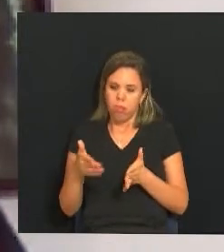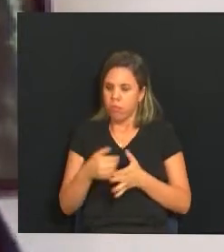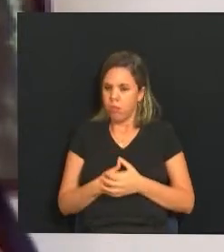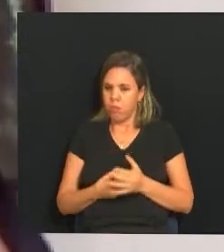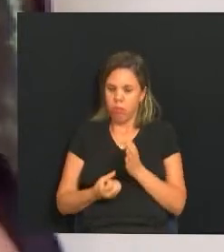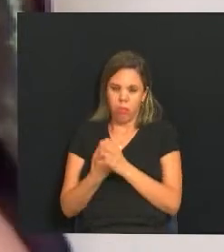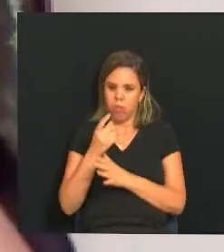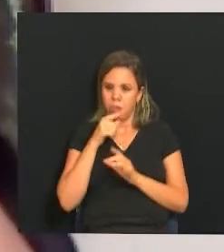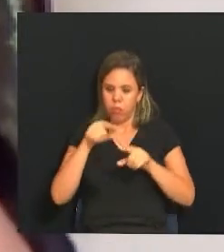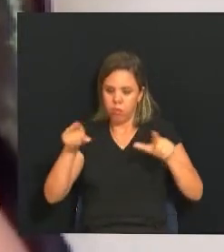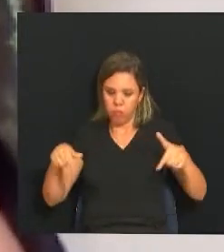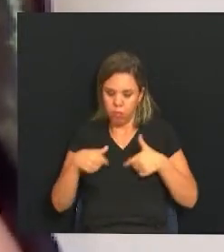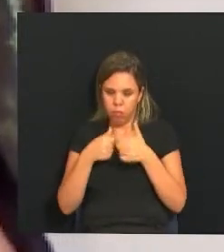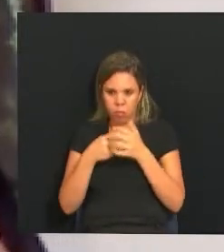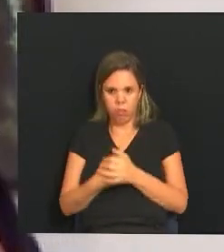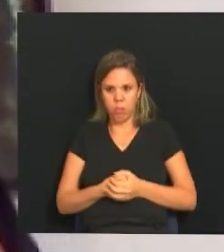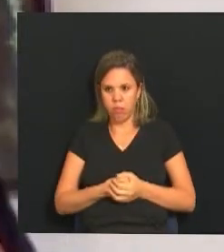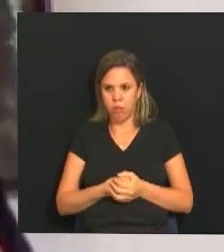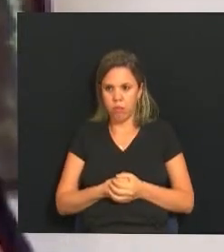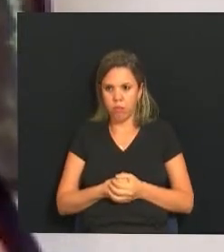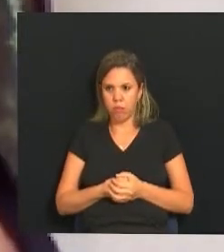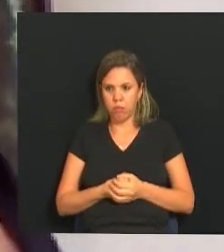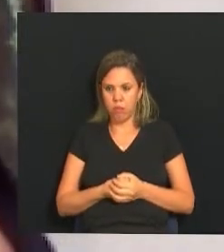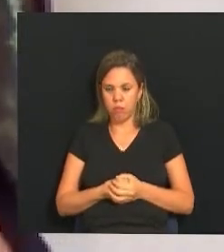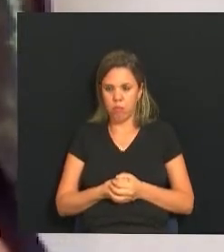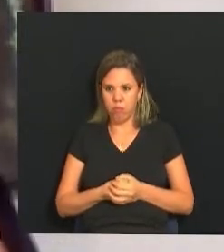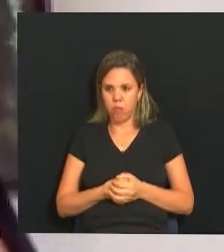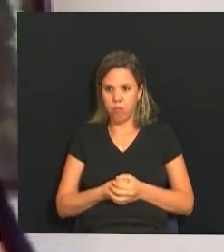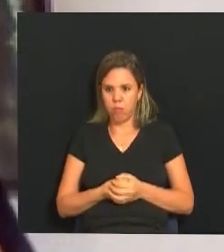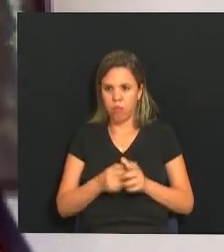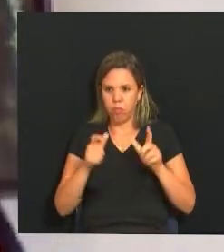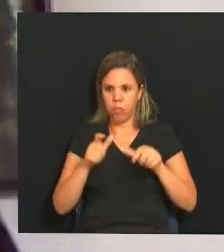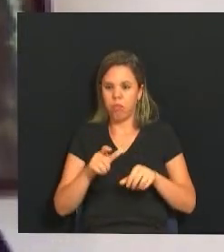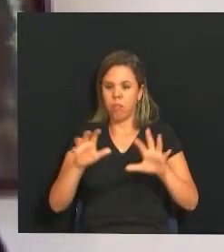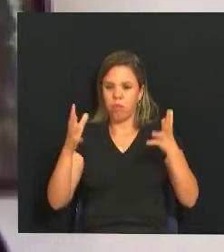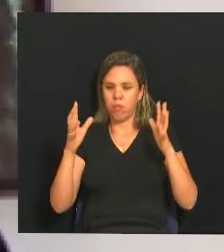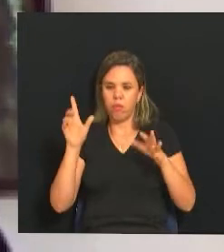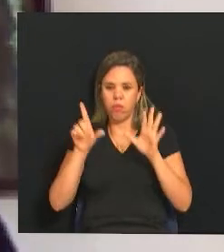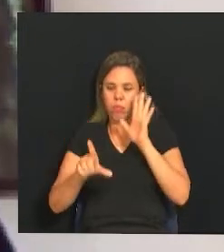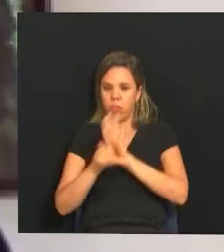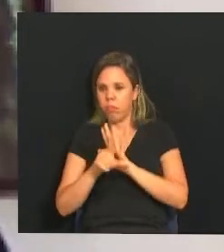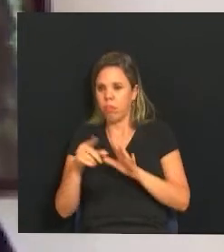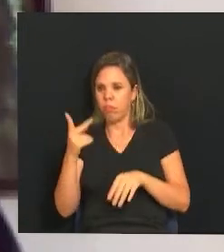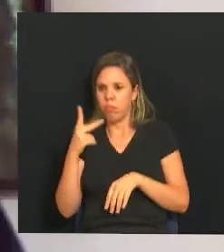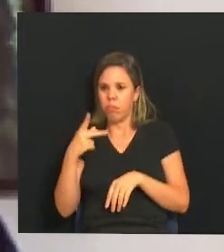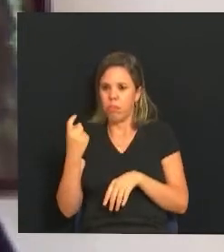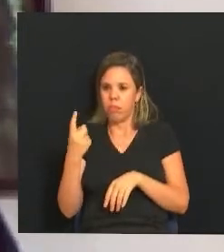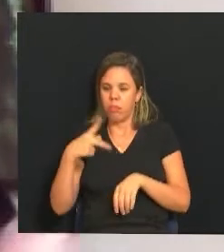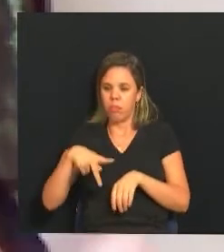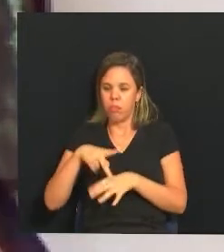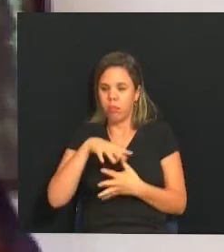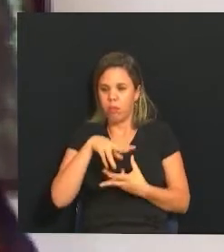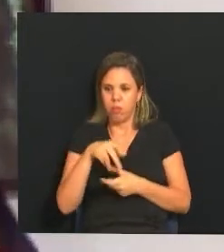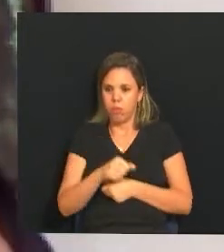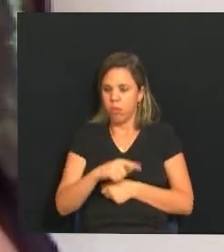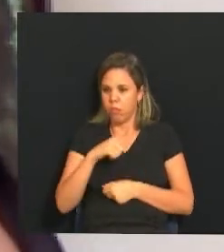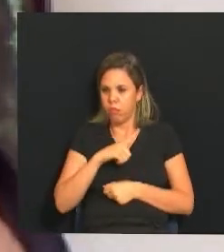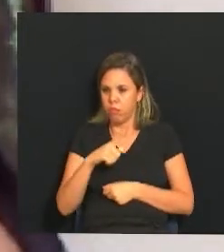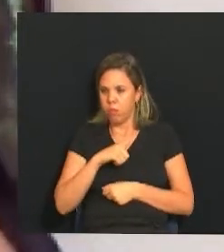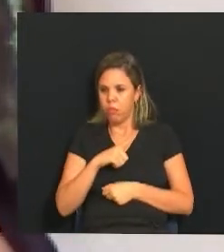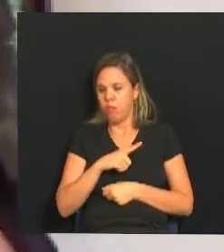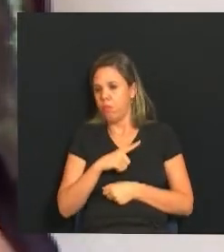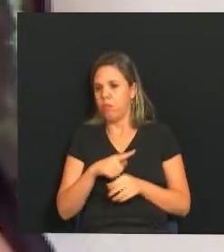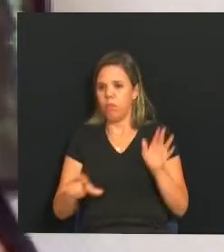nascentes, lagoas, como também a área de reserva legal, que eu acho que é o único país no mundo que tem